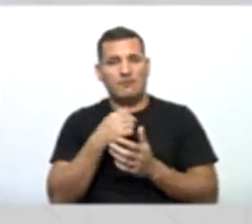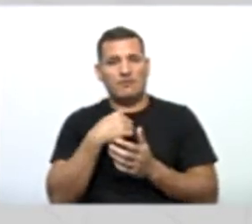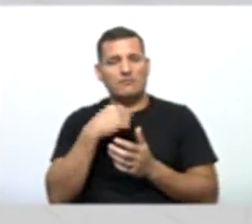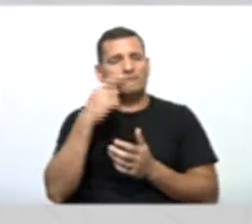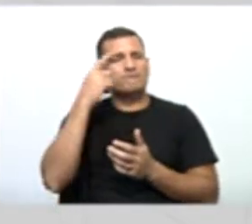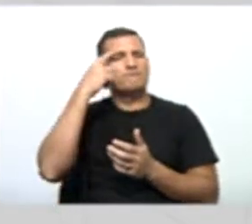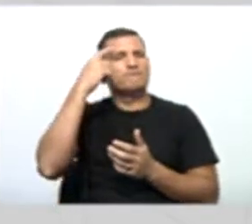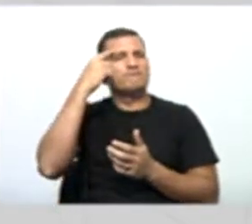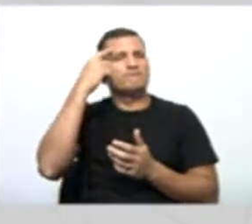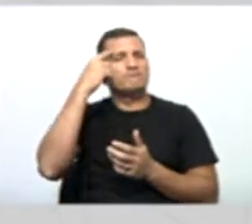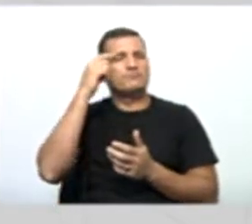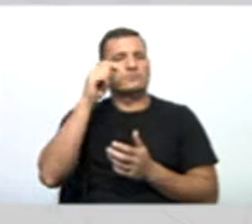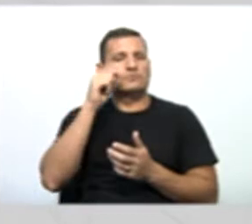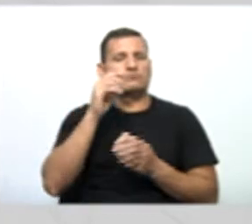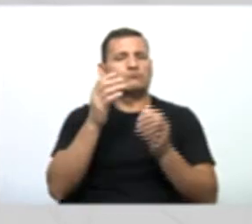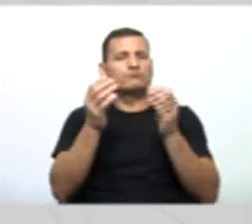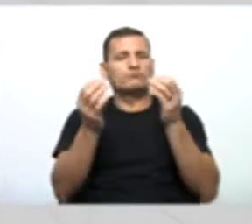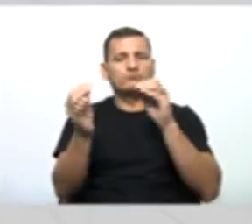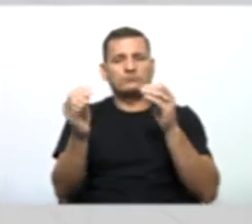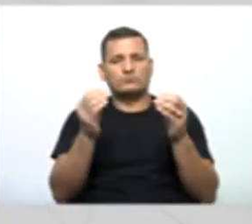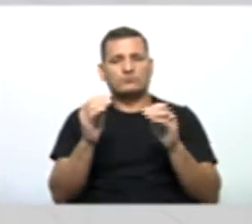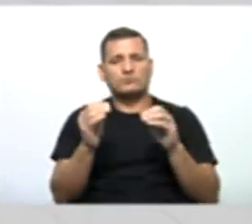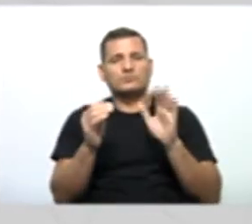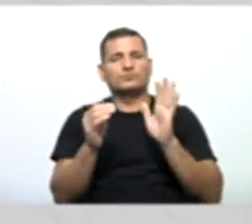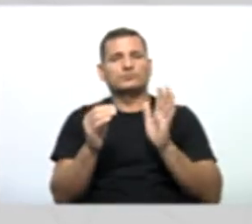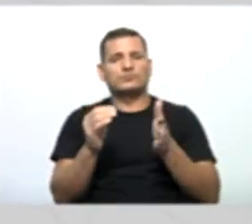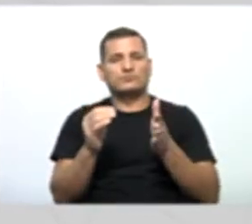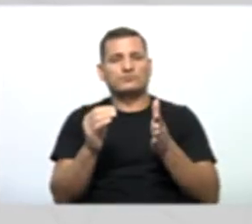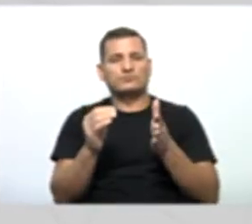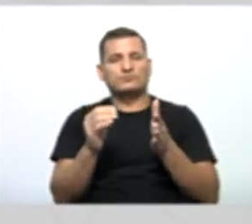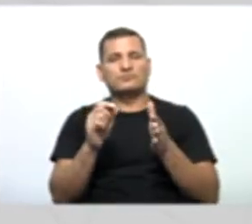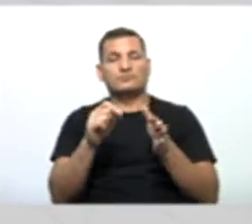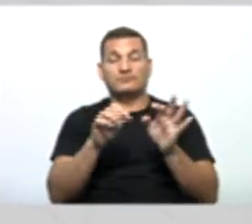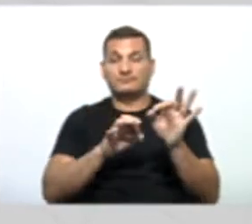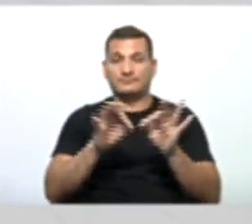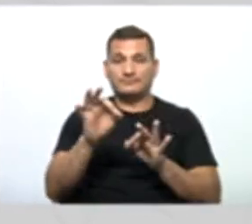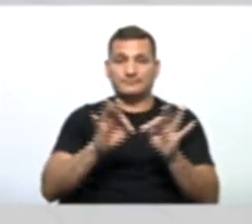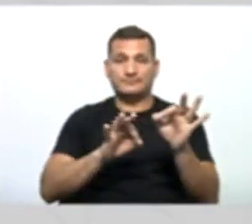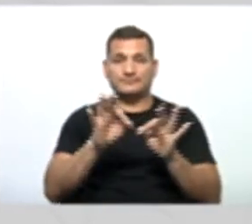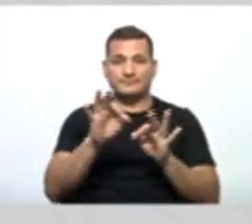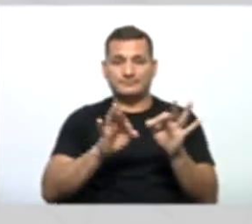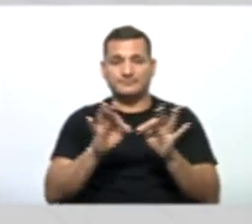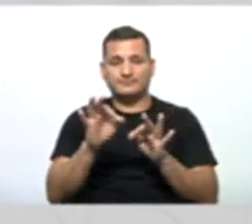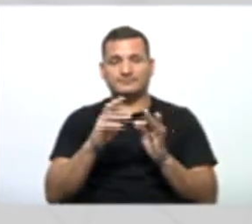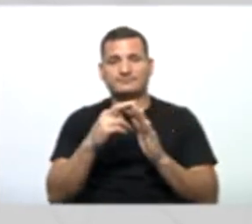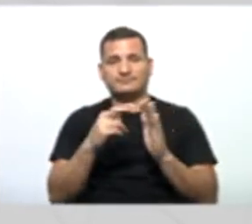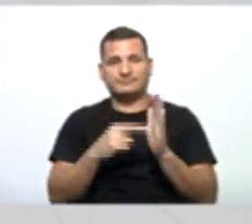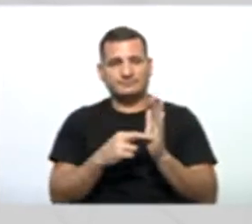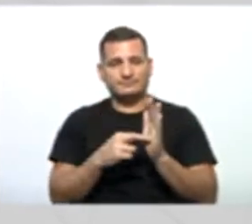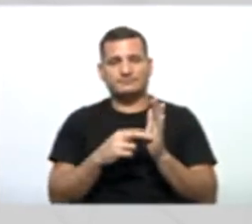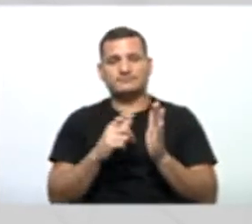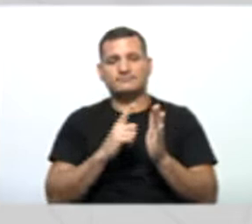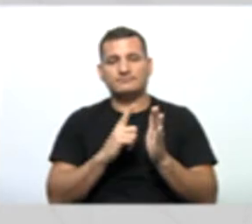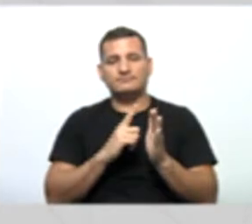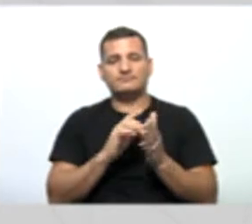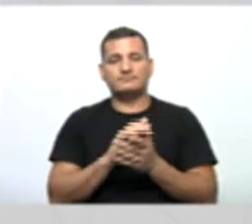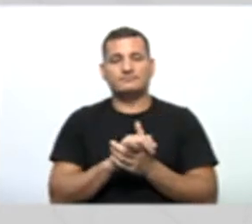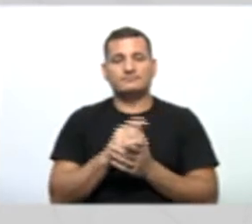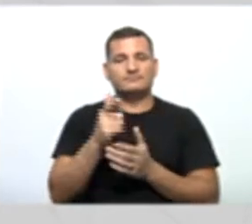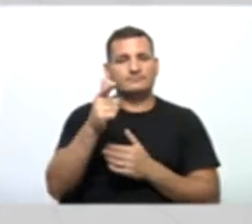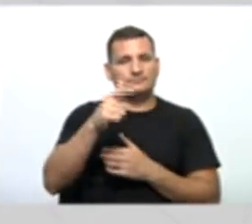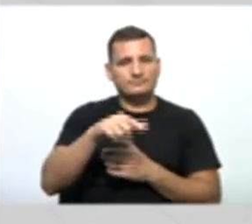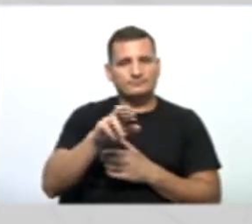intuitivamente coloquei alguns princípios já aqui de planejamento, como